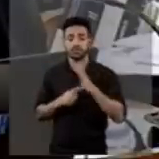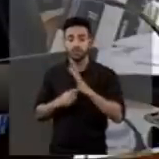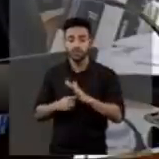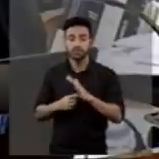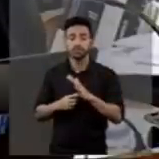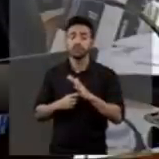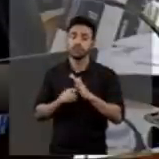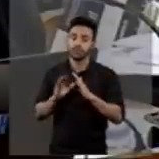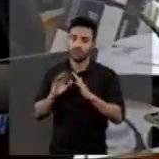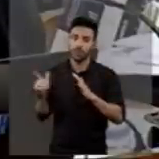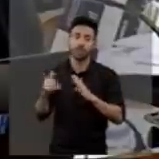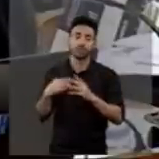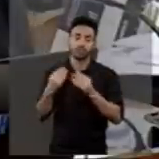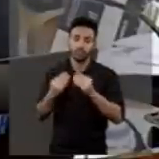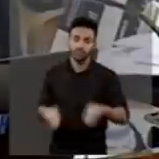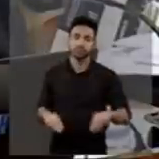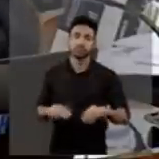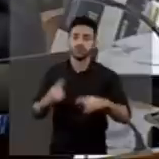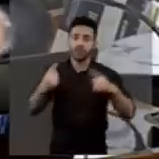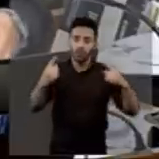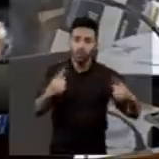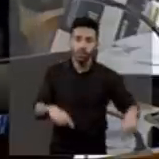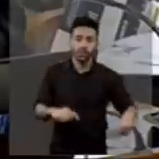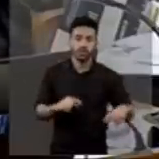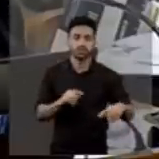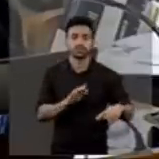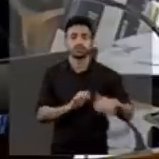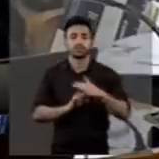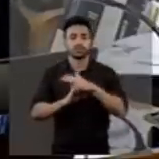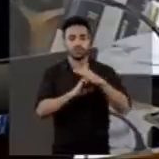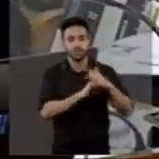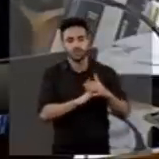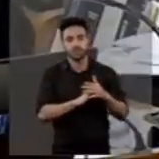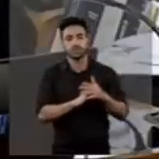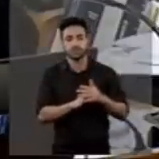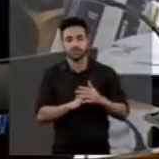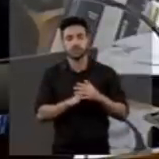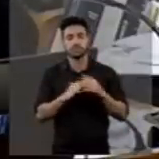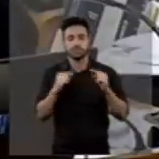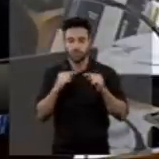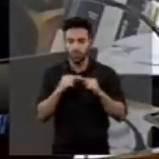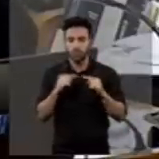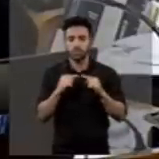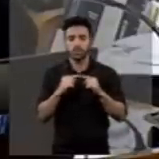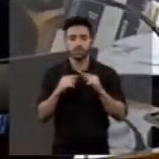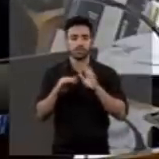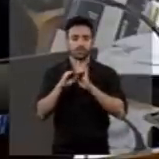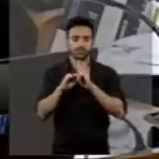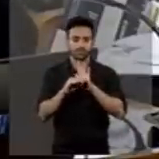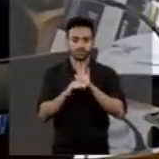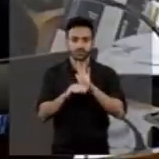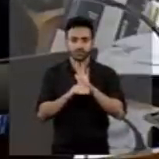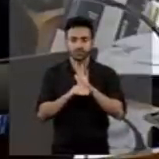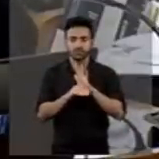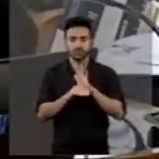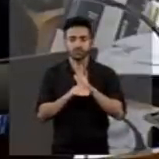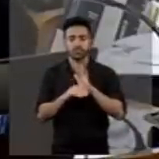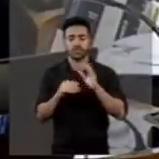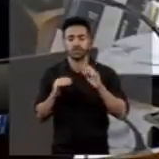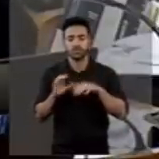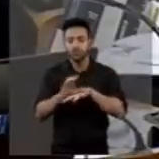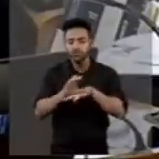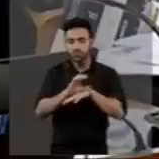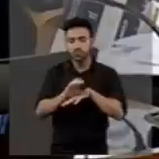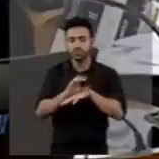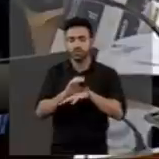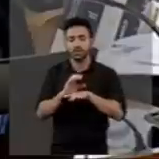claramente afetam a livre concorrência no mercado. Então, estaria dentro aqui dos parâmetros, ao meu ver, de constitucionalidade